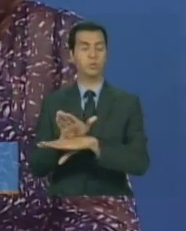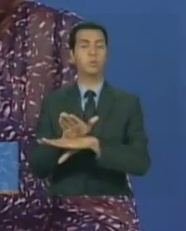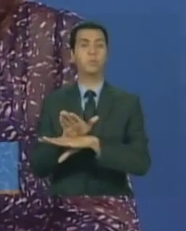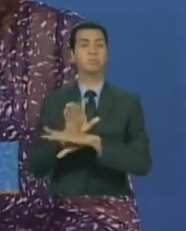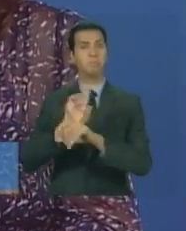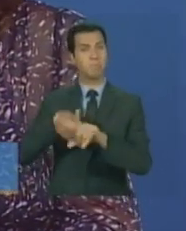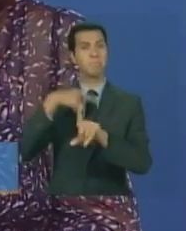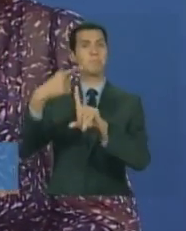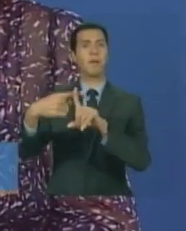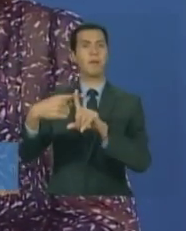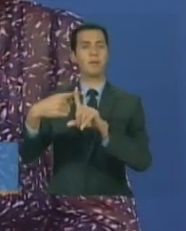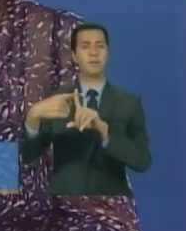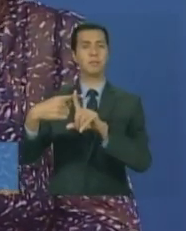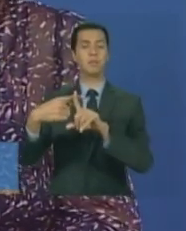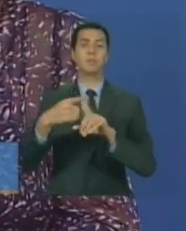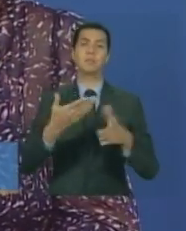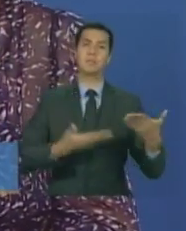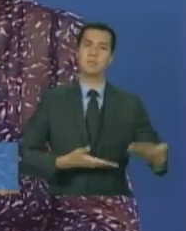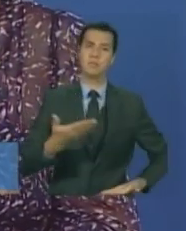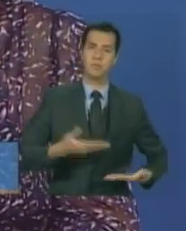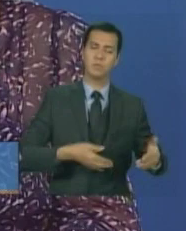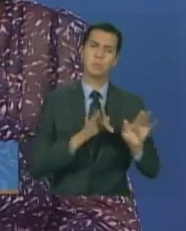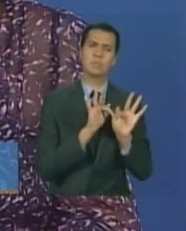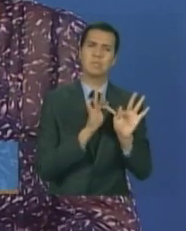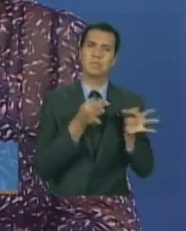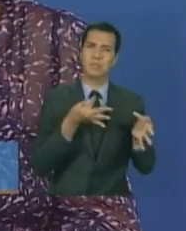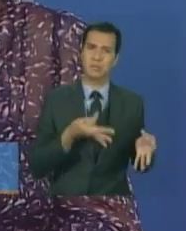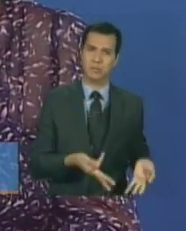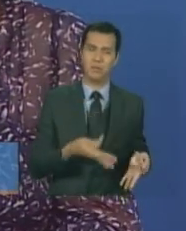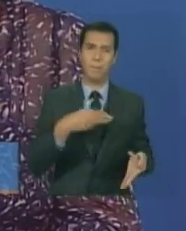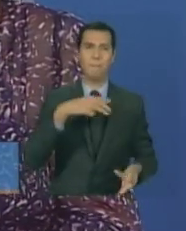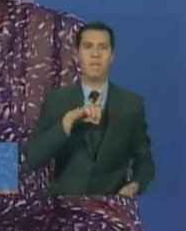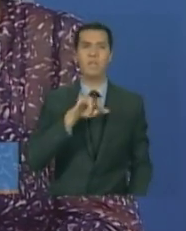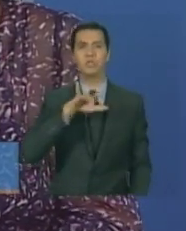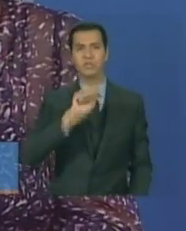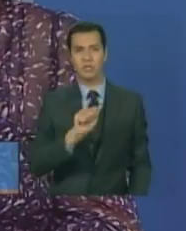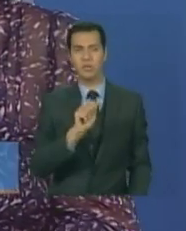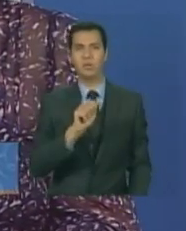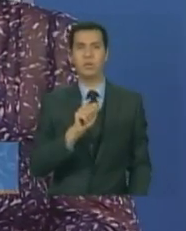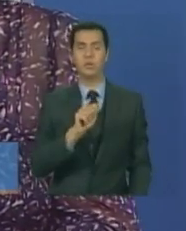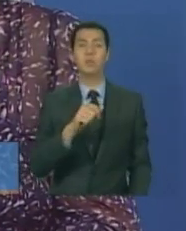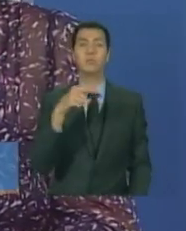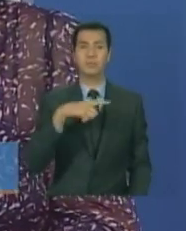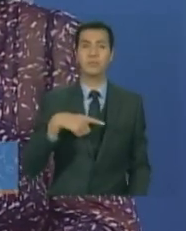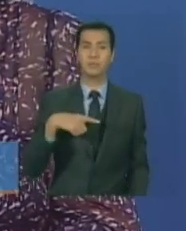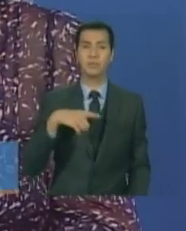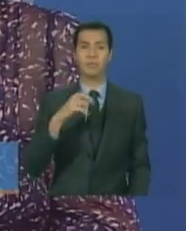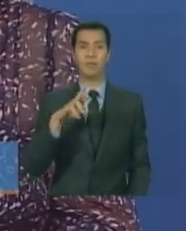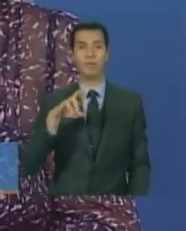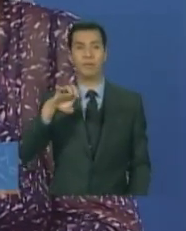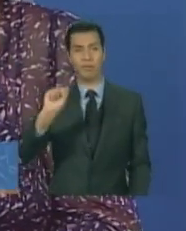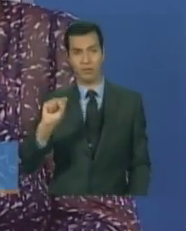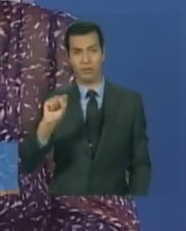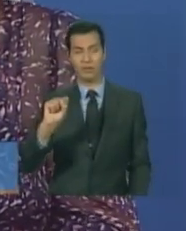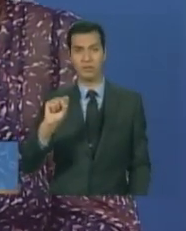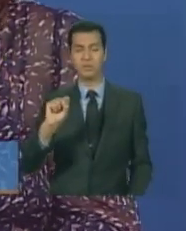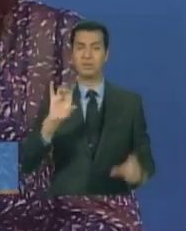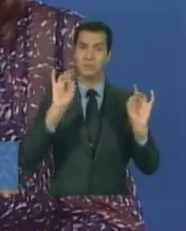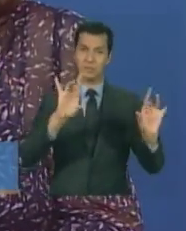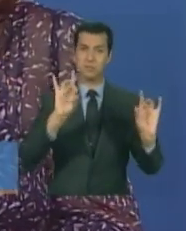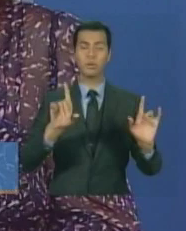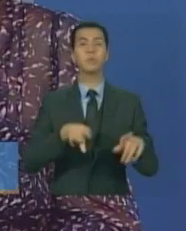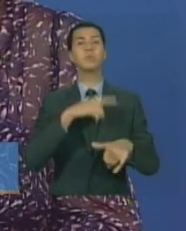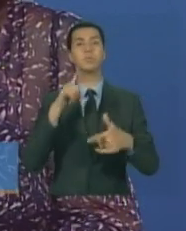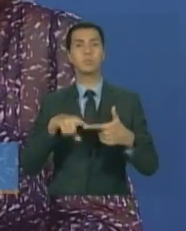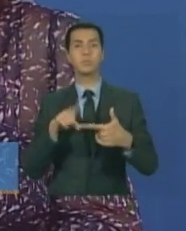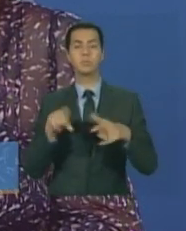tanto de média complexidade, que aí são serviços, são os CREAs específicos para a população em situação de rua, como